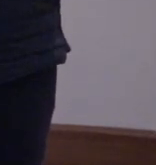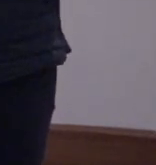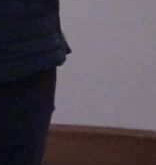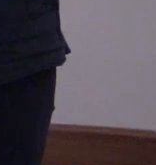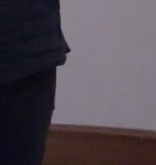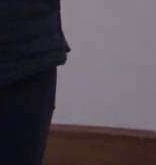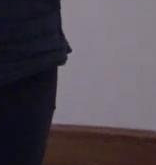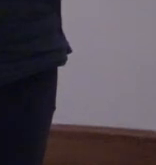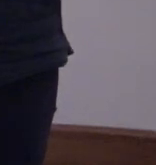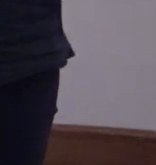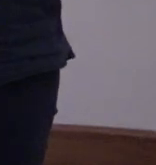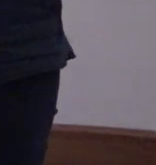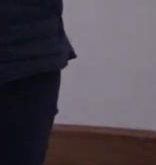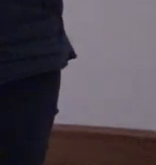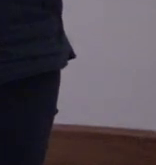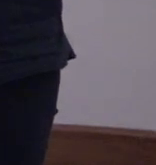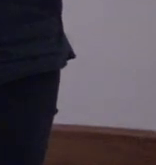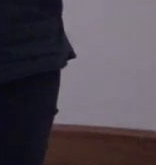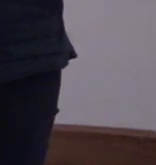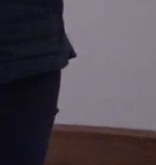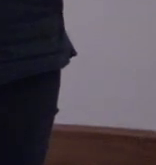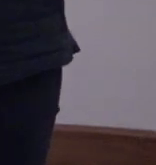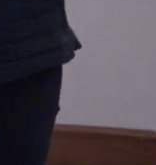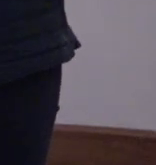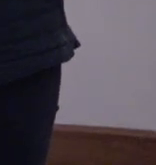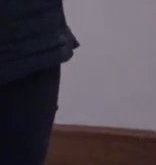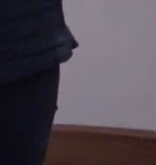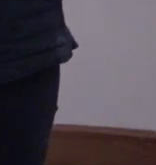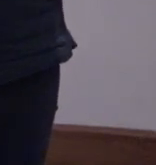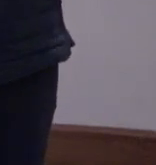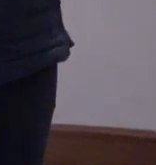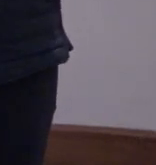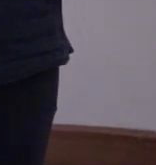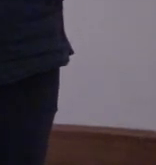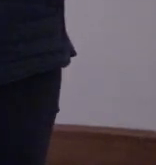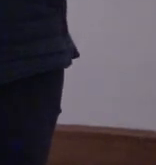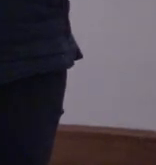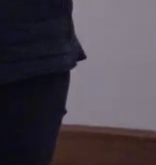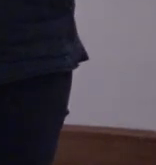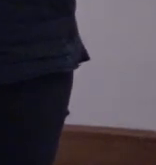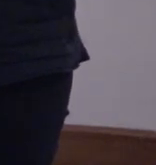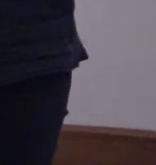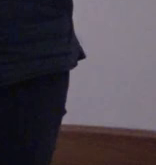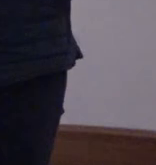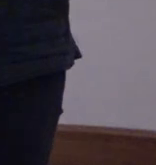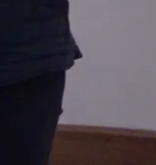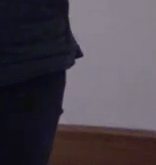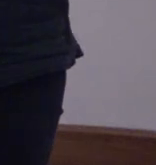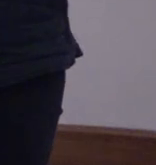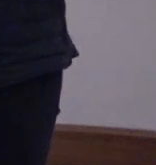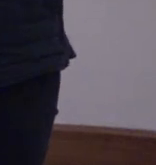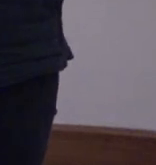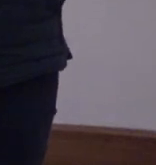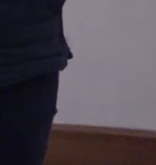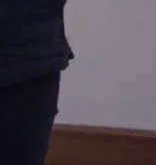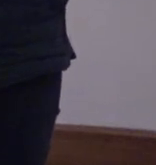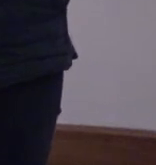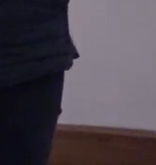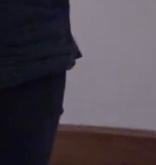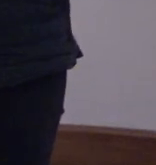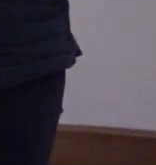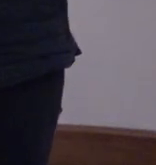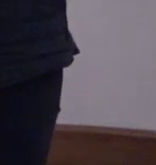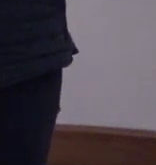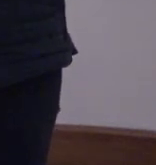à vítima e também medidas contra o agressor, que também pode ser um adolescente. Então, nós vamos ter